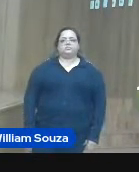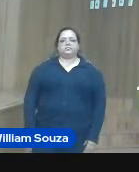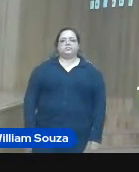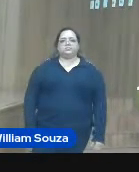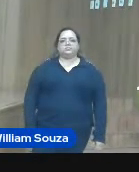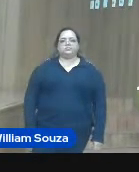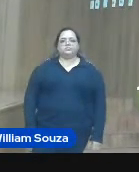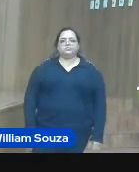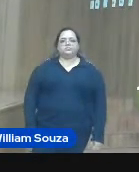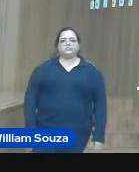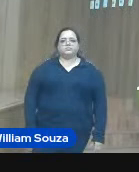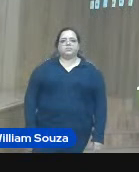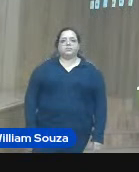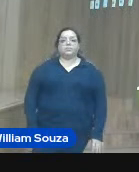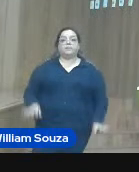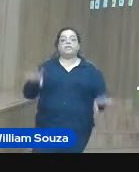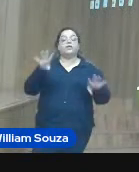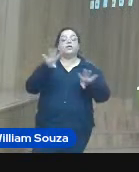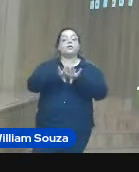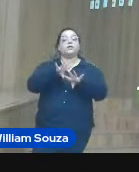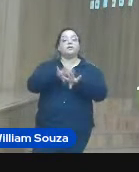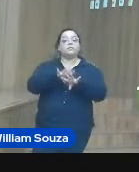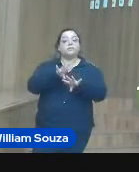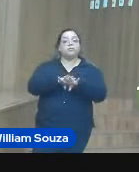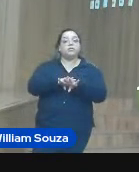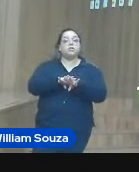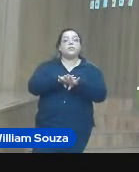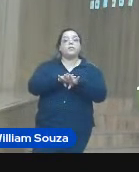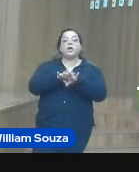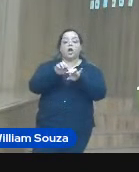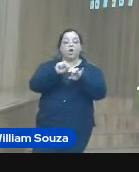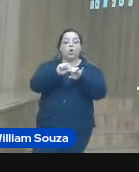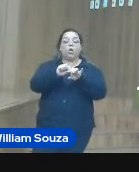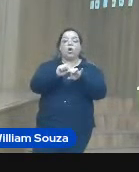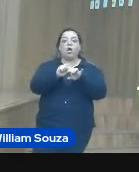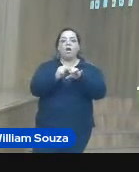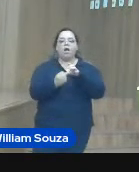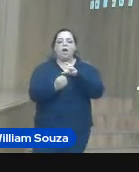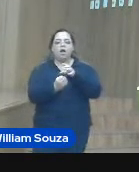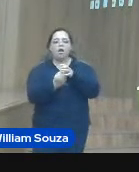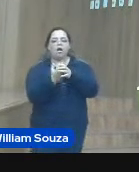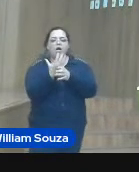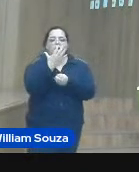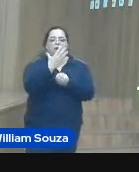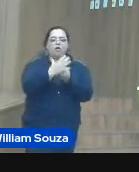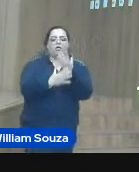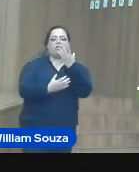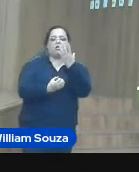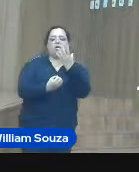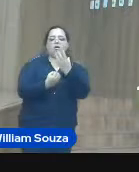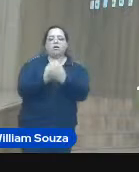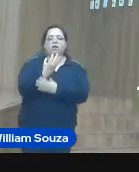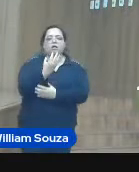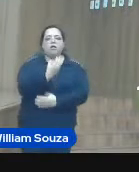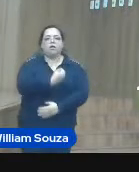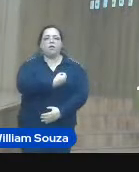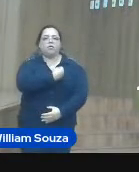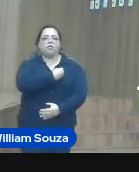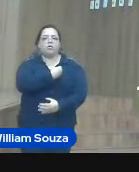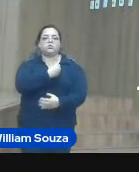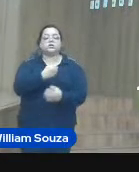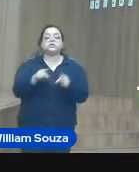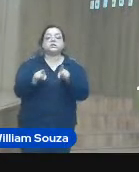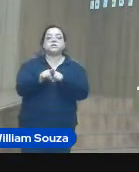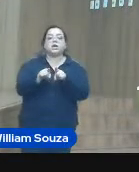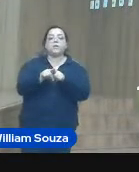Né? Matemáticas, elas brotam da vida, elas nascem da vida, elas nascem do mundo,